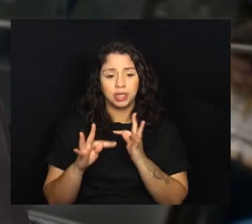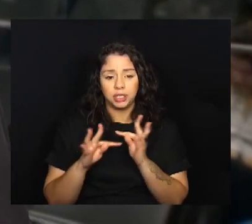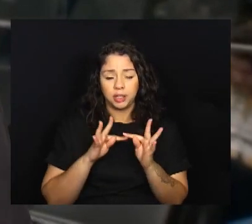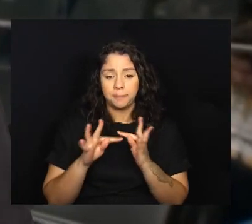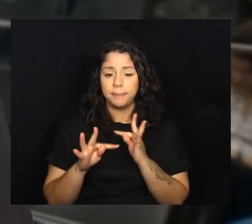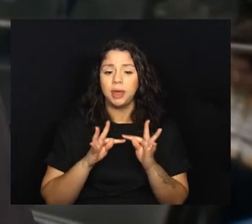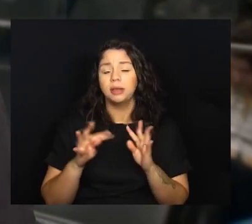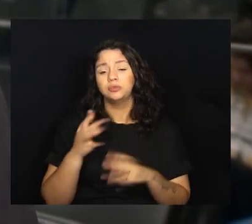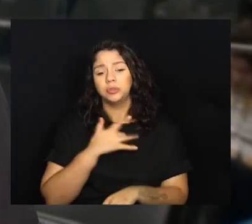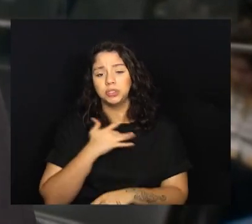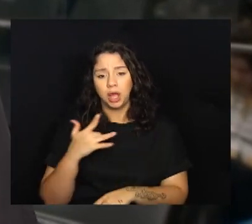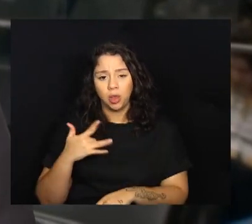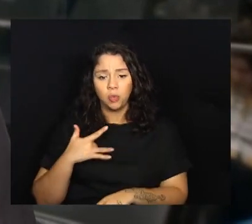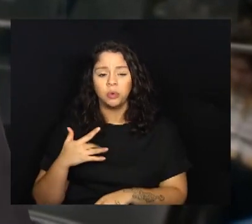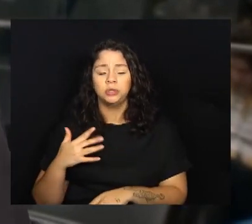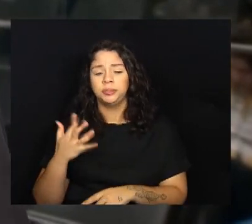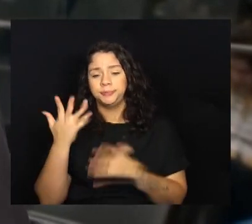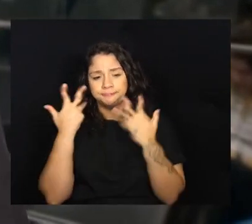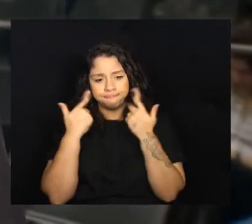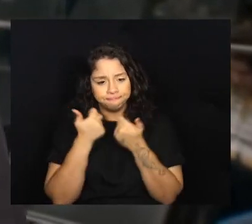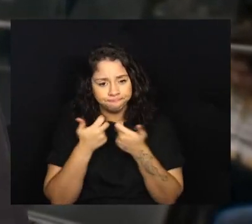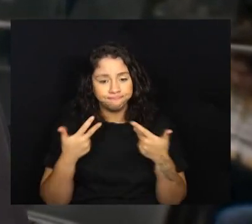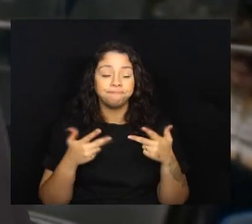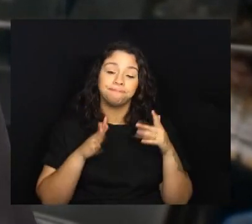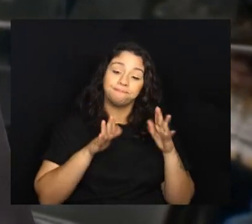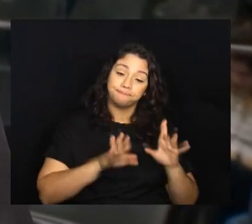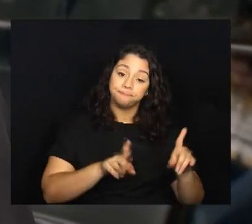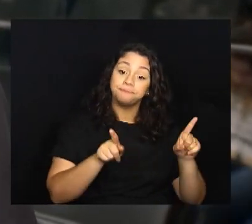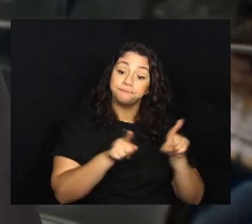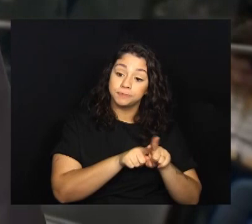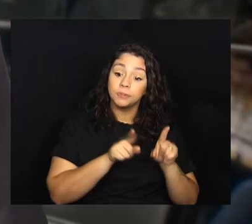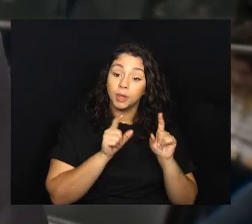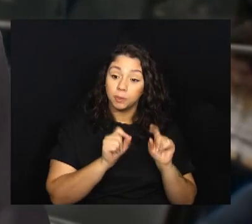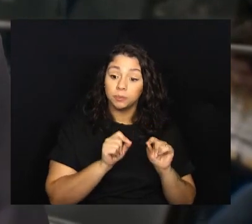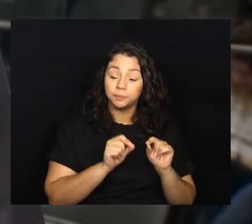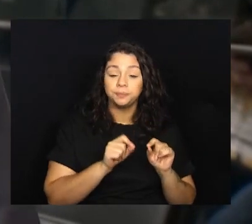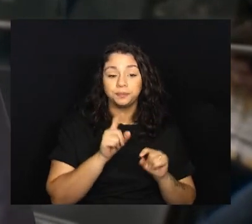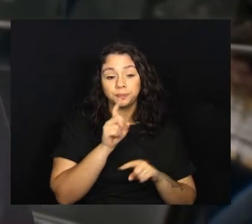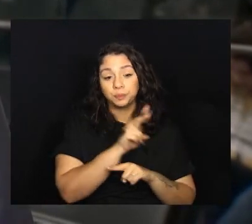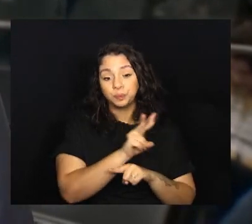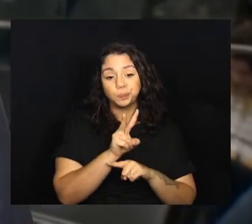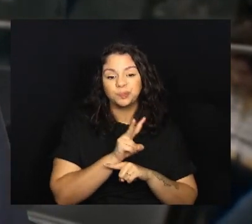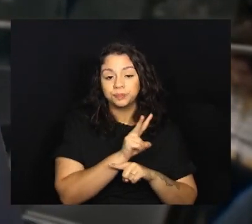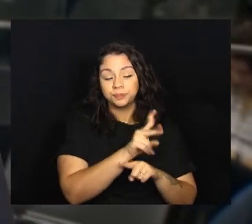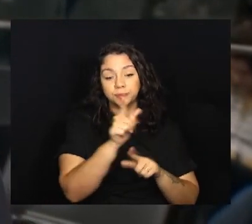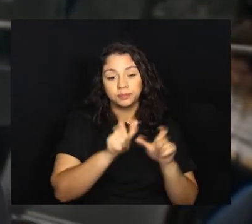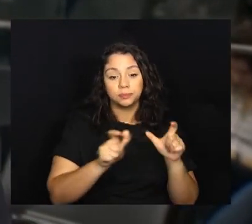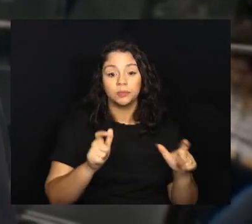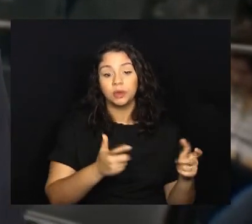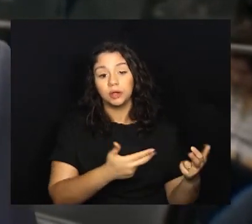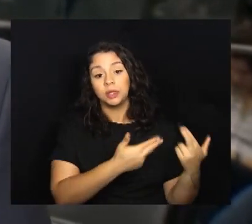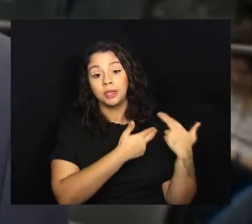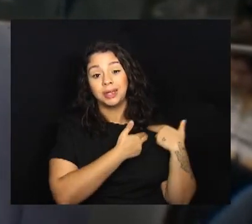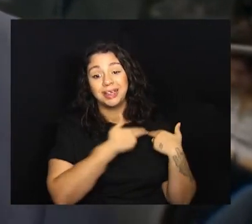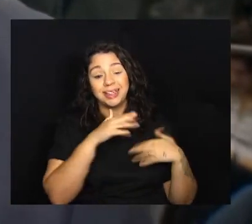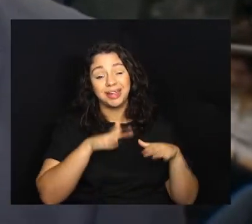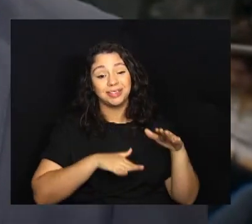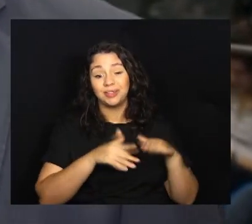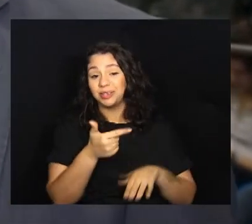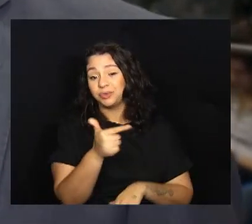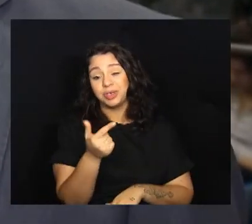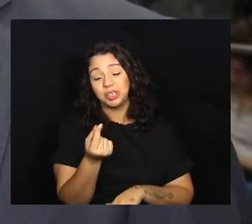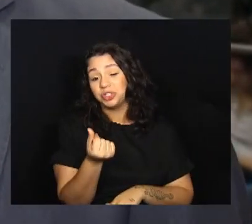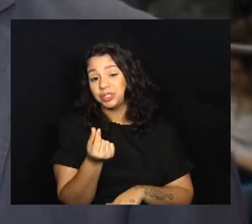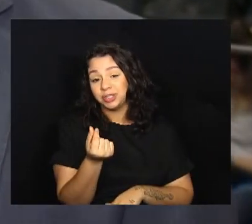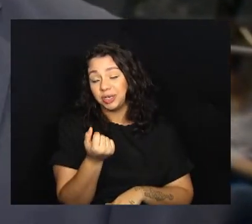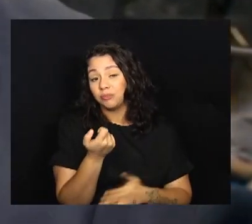da saúde dos pets, mas também ao mesmo tempo com os cuidados do seu tutor que às vezes não tem condições